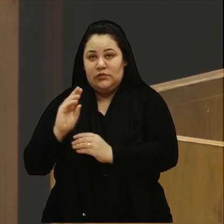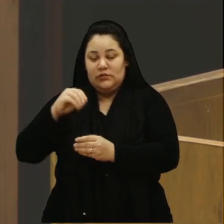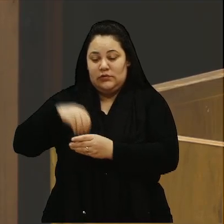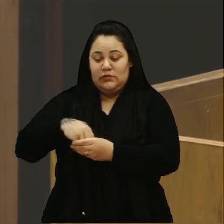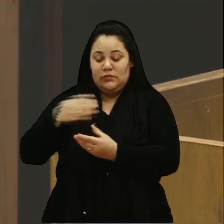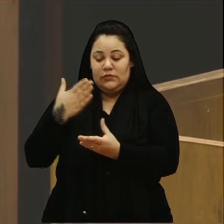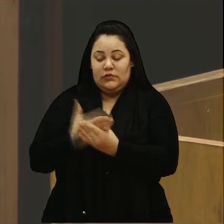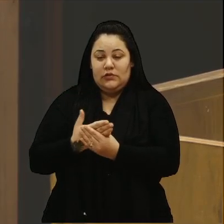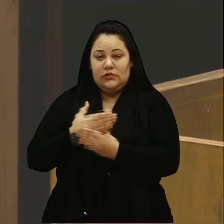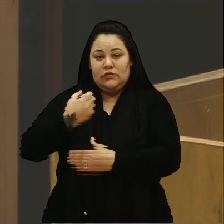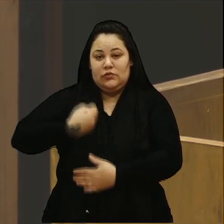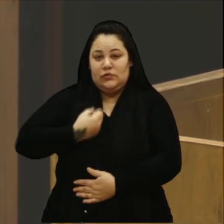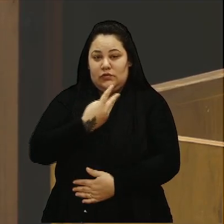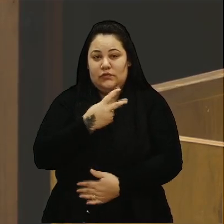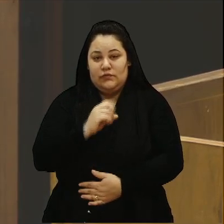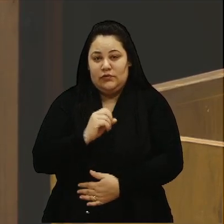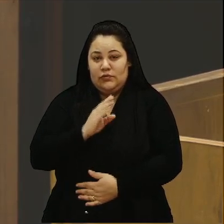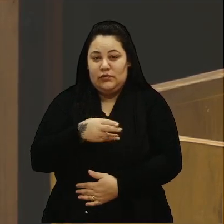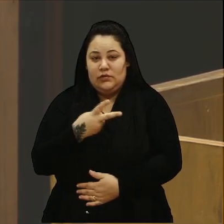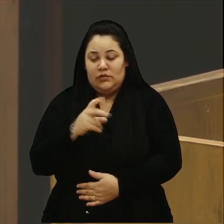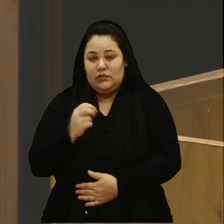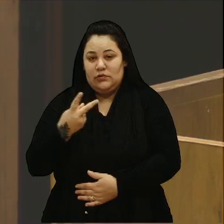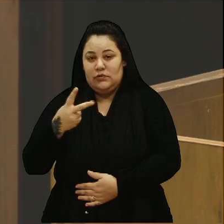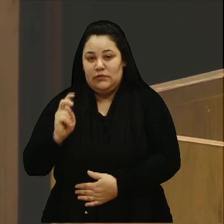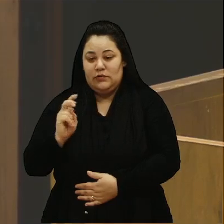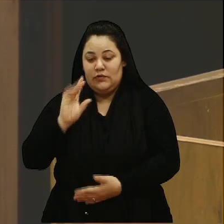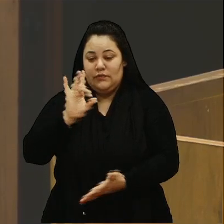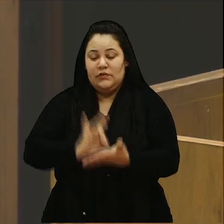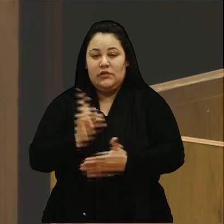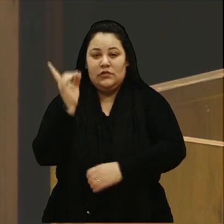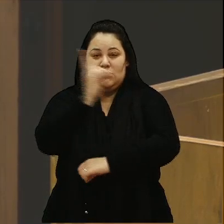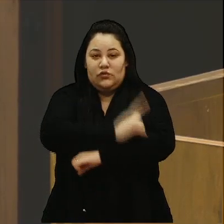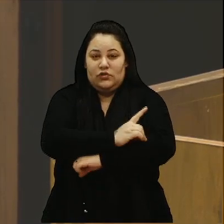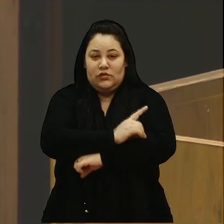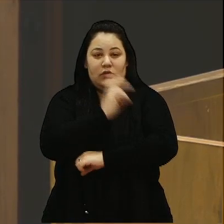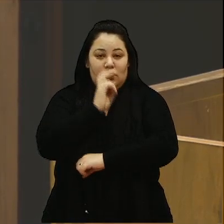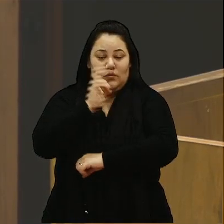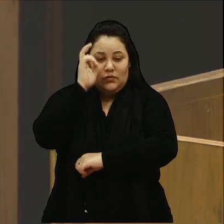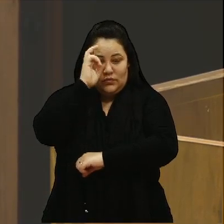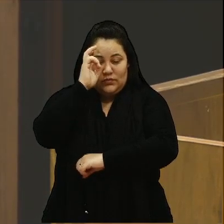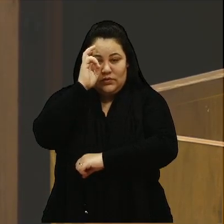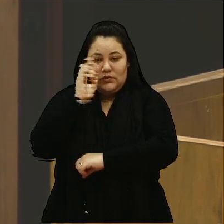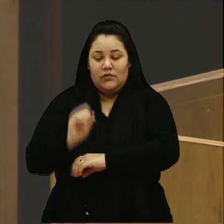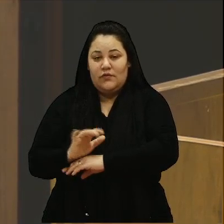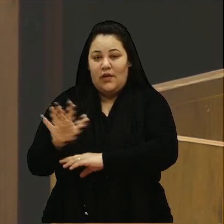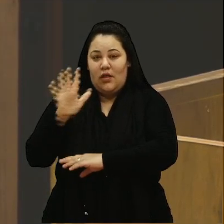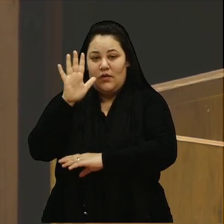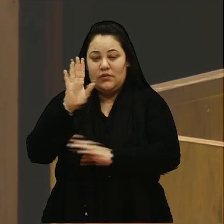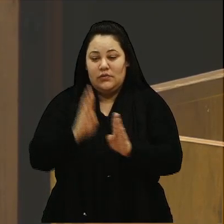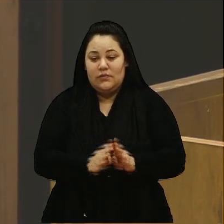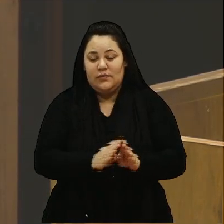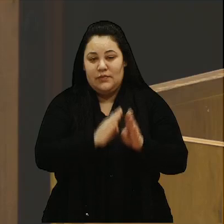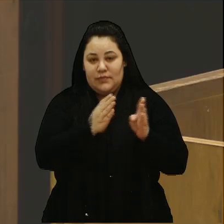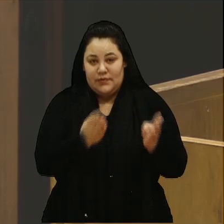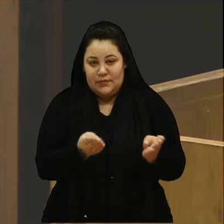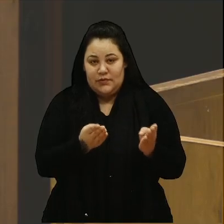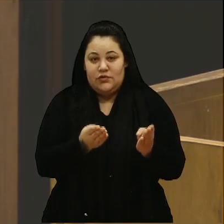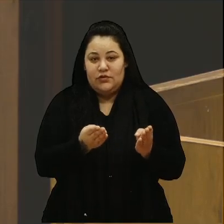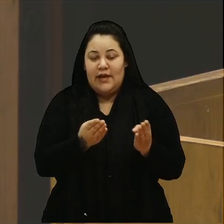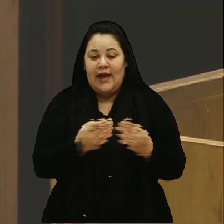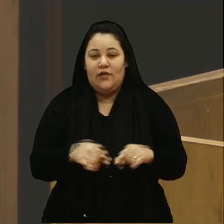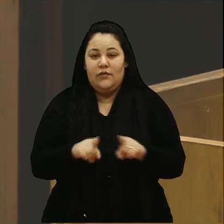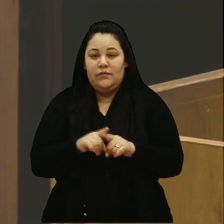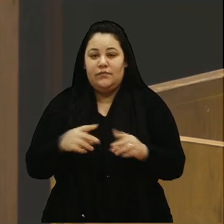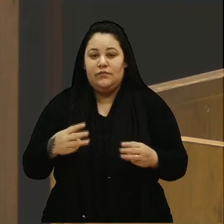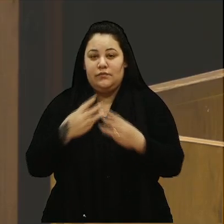número 20 de 2025, que institui o Dia da Cultura e dos Valores Bíblicos Judaicos Cristãos no calendário oficial do